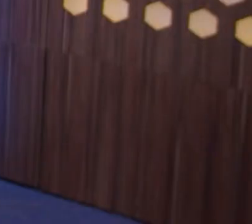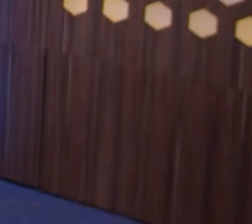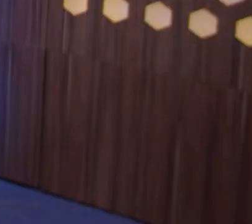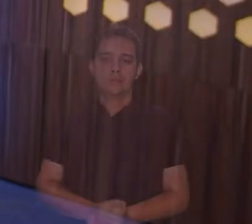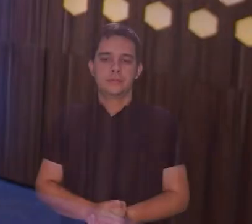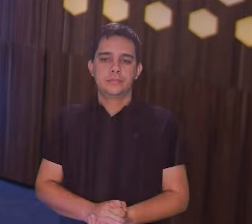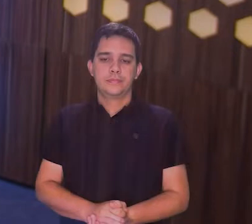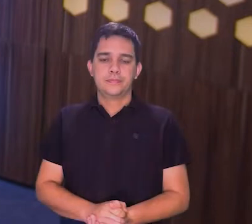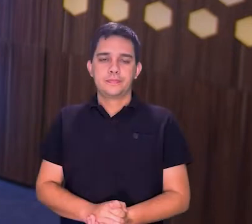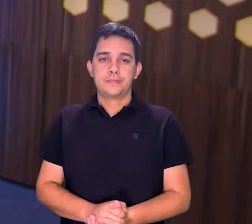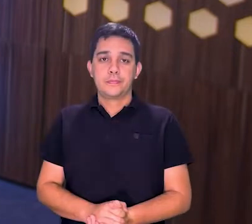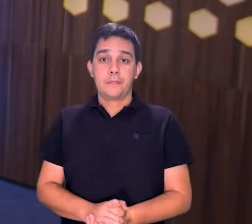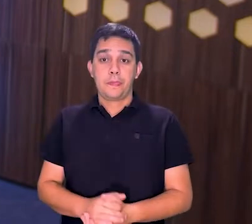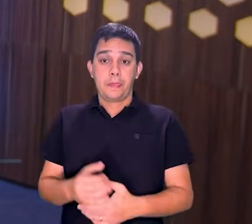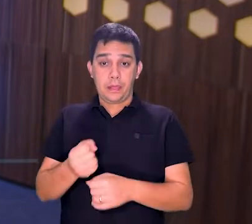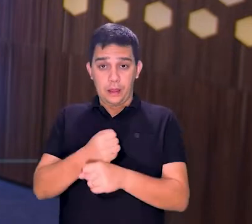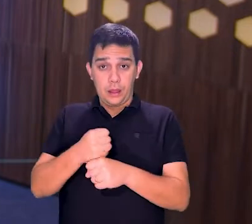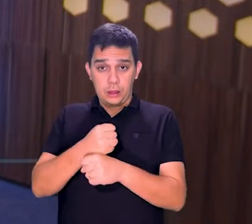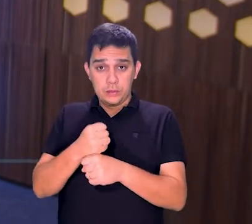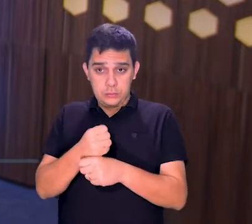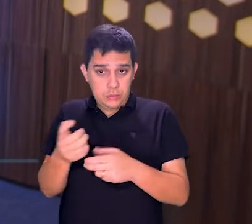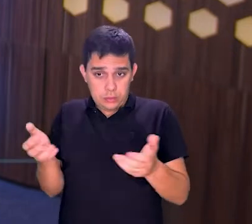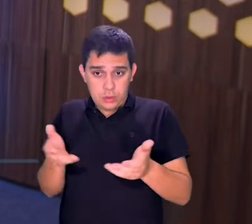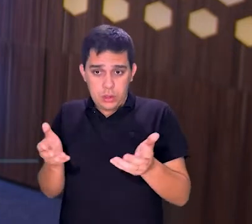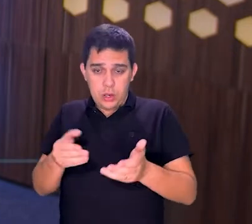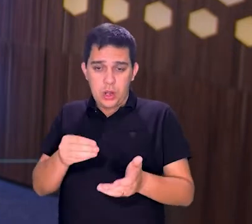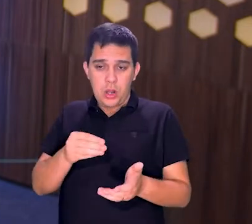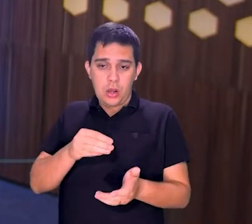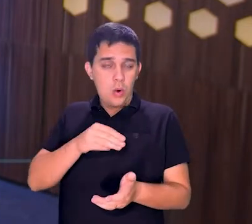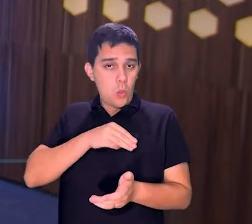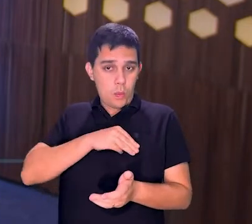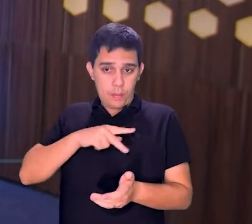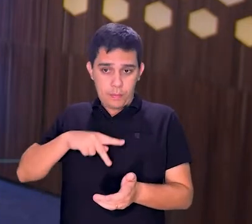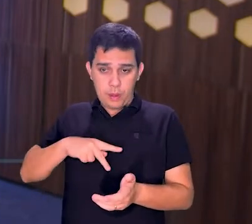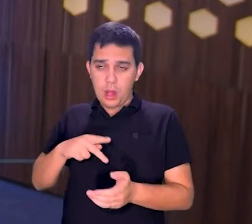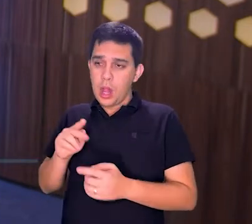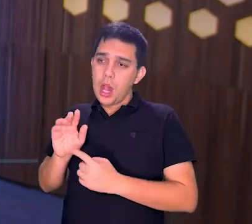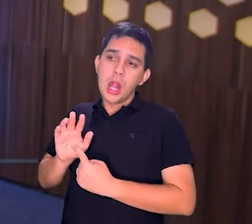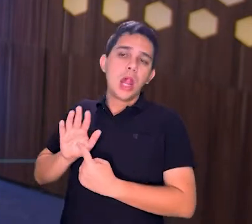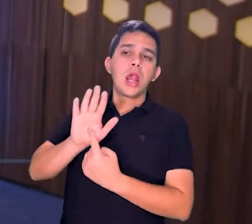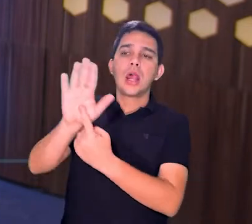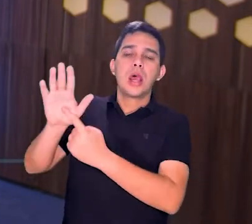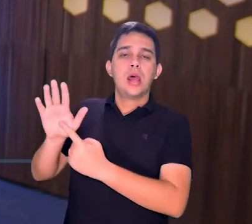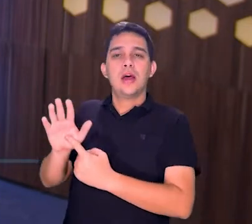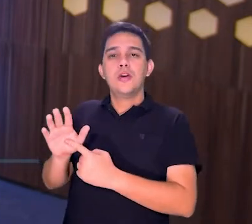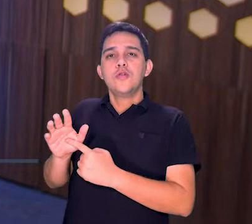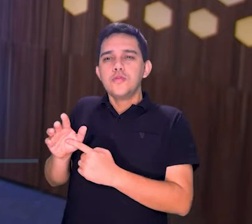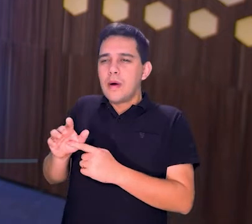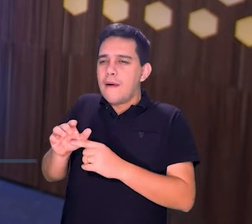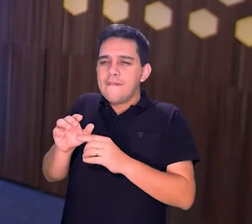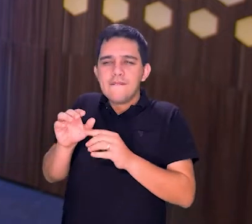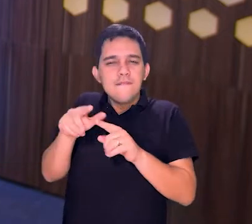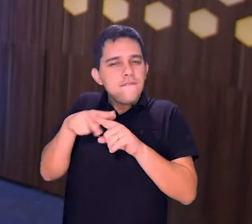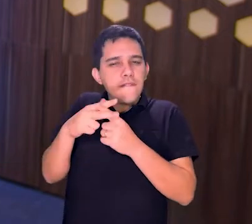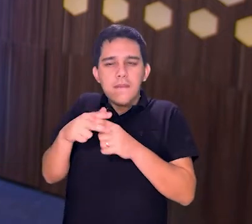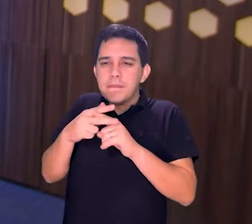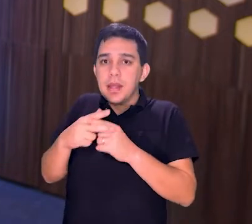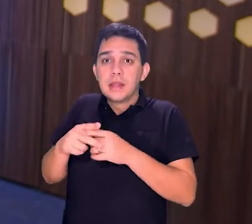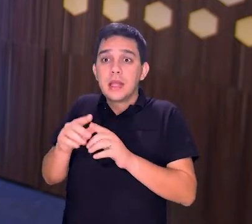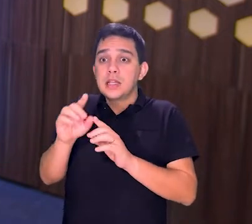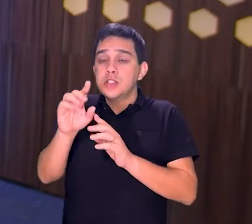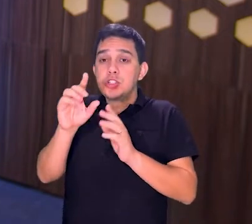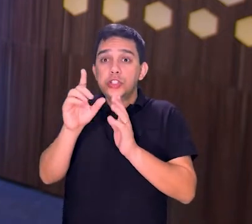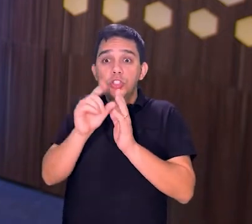No começo deste ano, o MPRJ lançou uma ferramenta digital para auxiliar no acompanhamento e na fiscalização